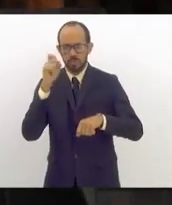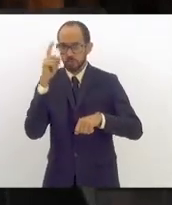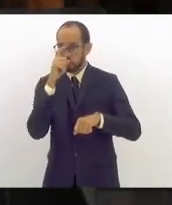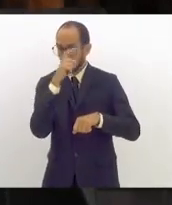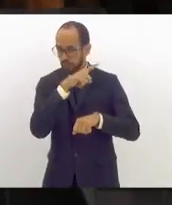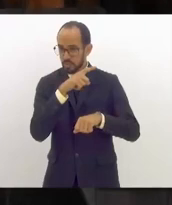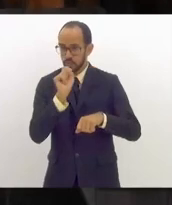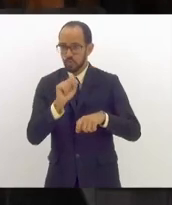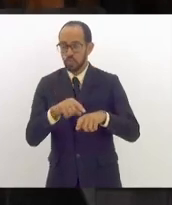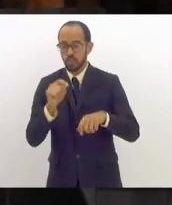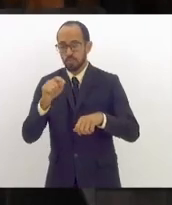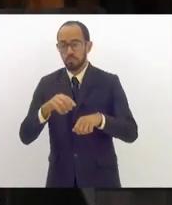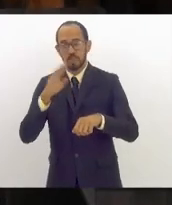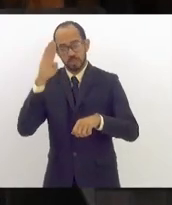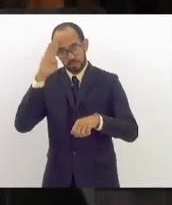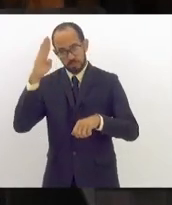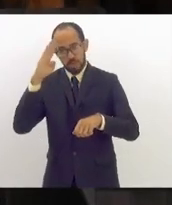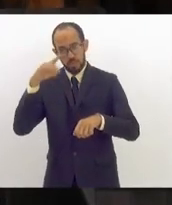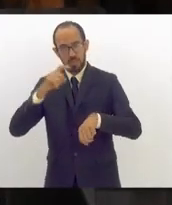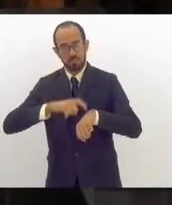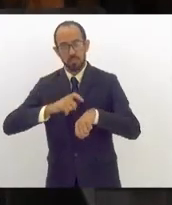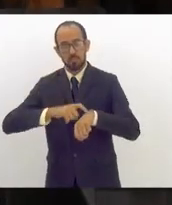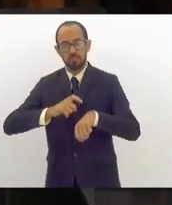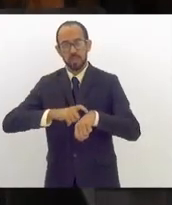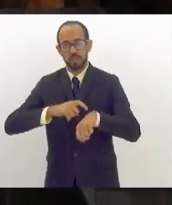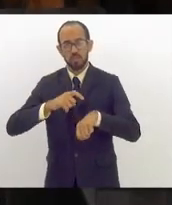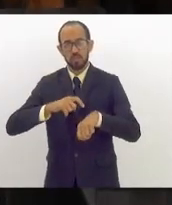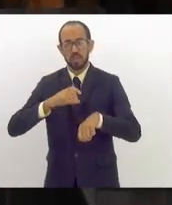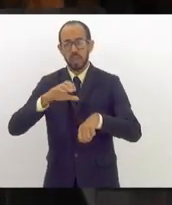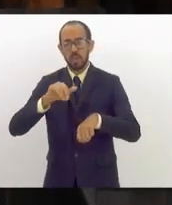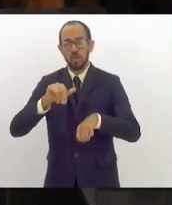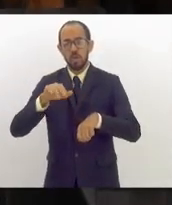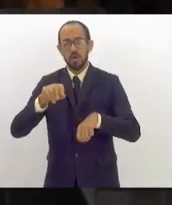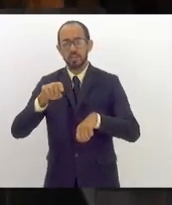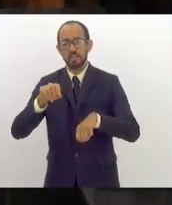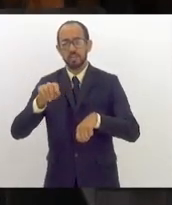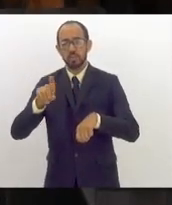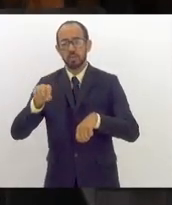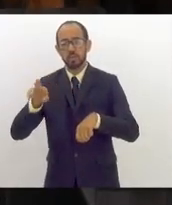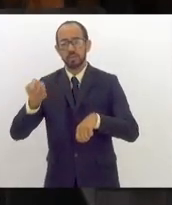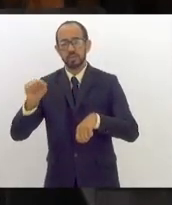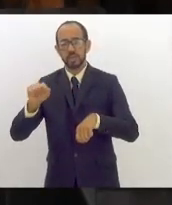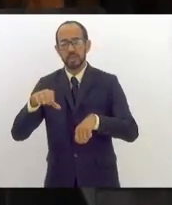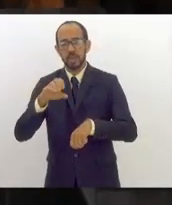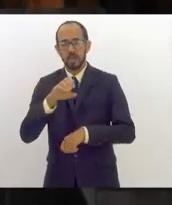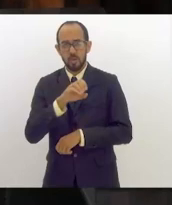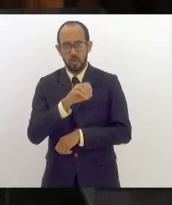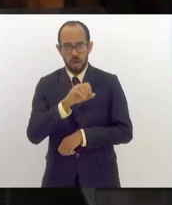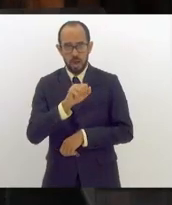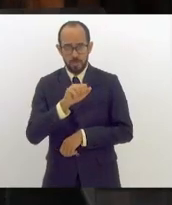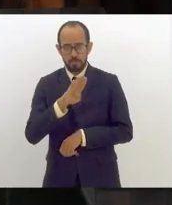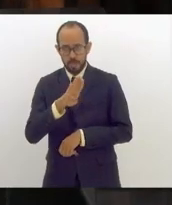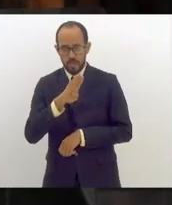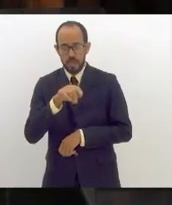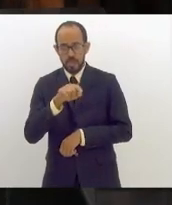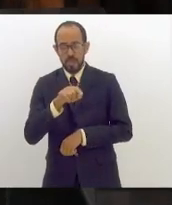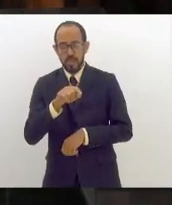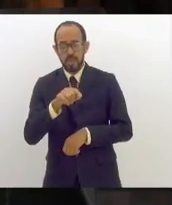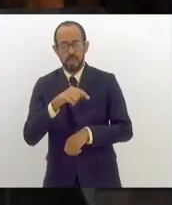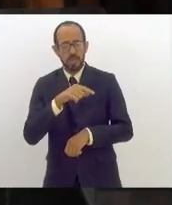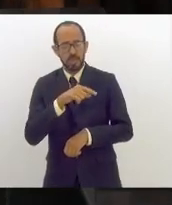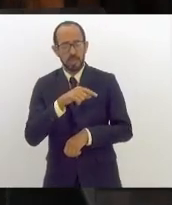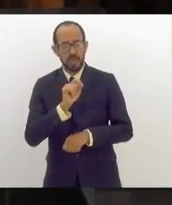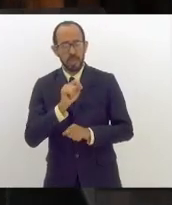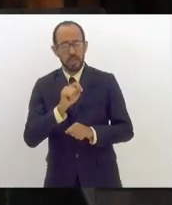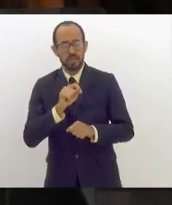ainda mais nesse momento que a corregedoria geral da Ordem dos Advogados e ele com muita tranquilidade muita calma que